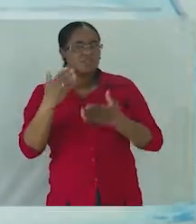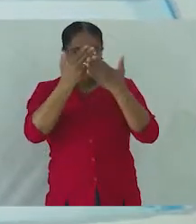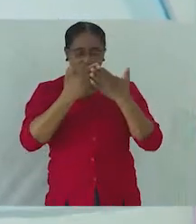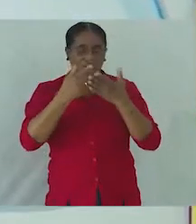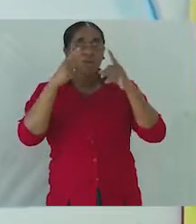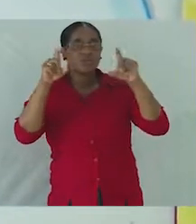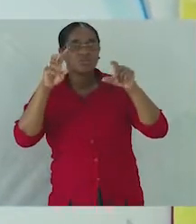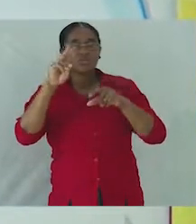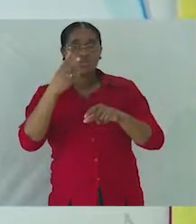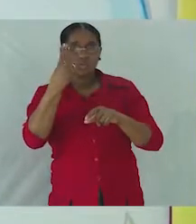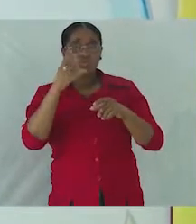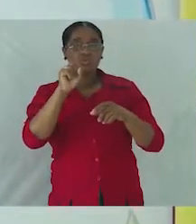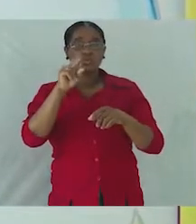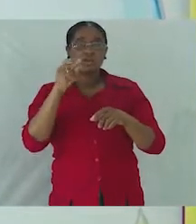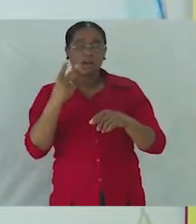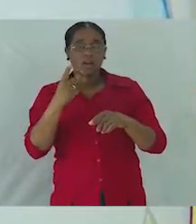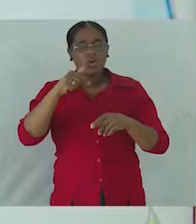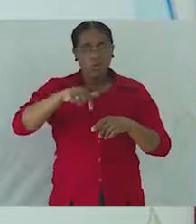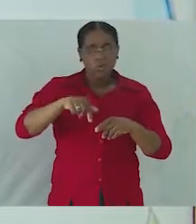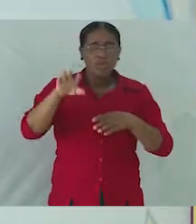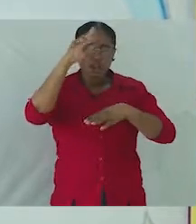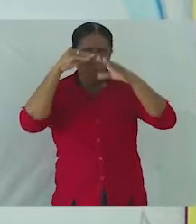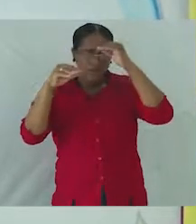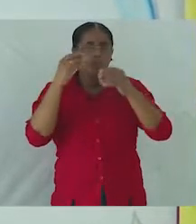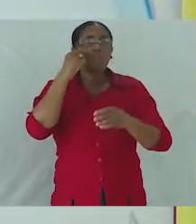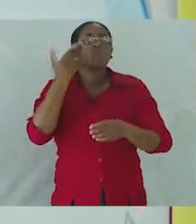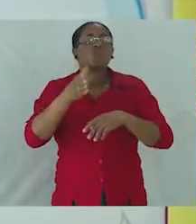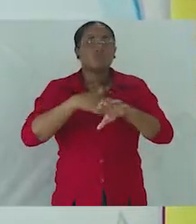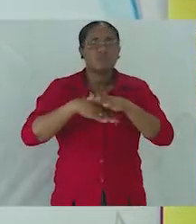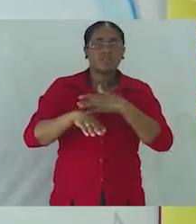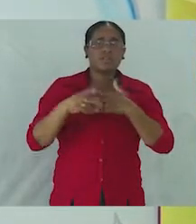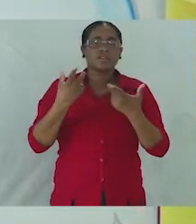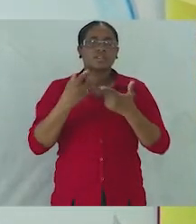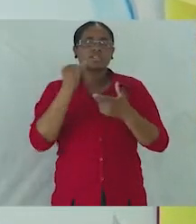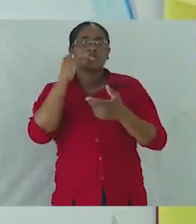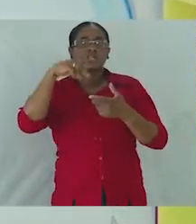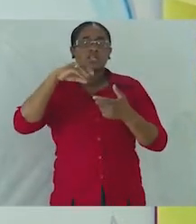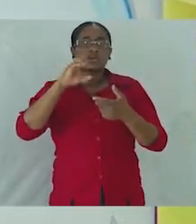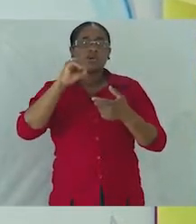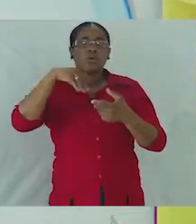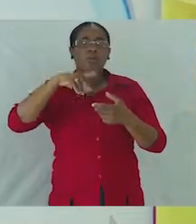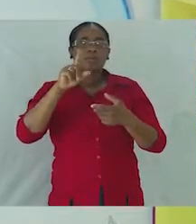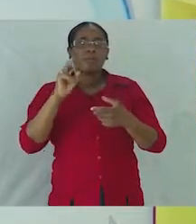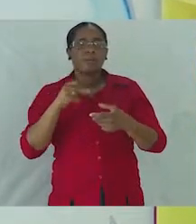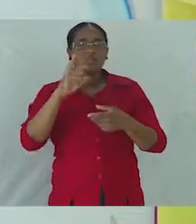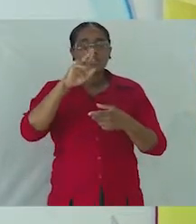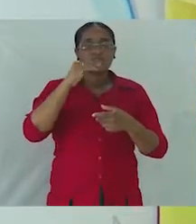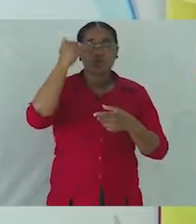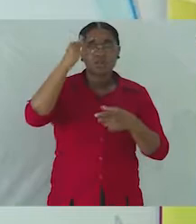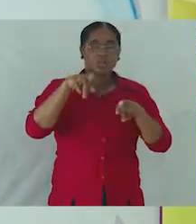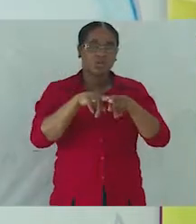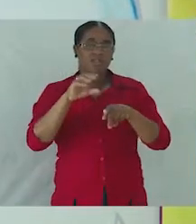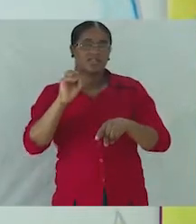equações de segundo grau e nós hoje aprendemos como resolver as incompletas. X ao quadrado igual a 0,